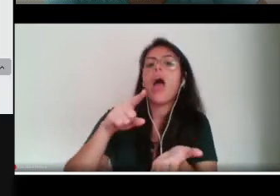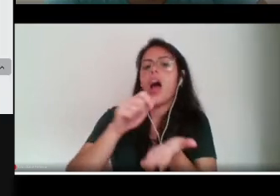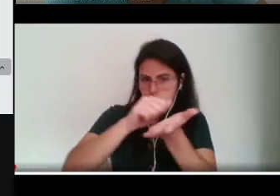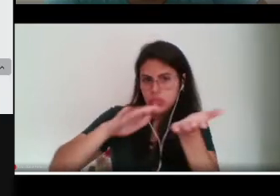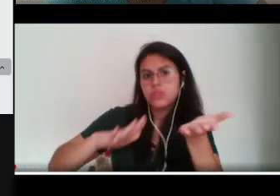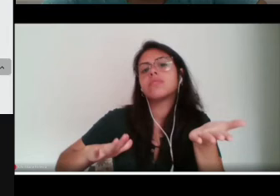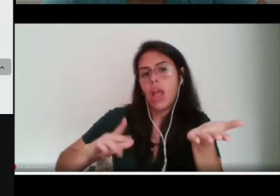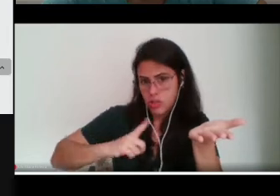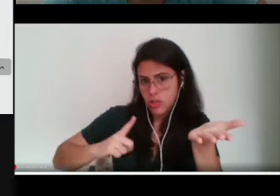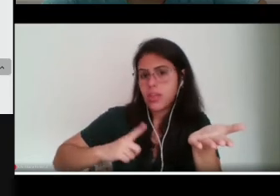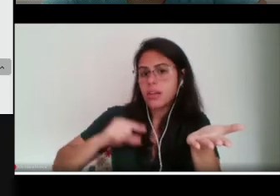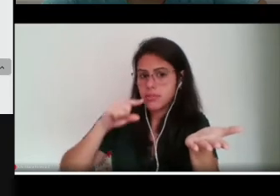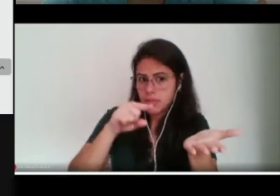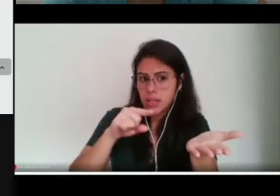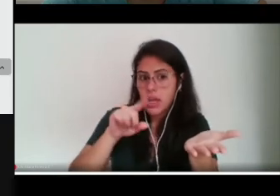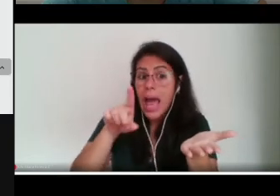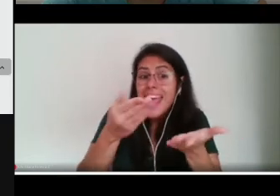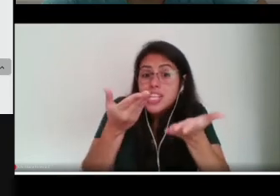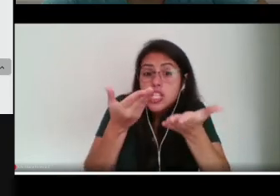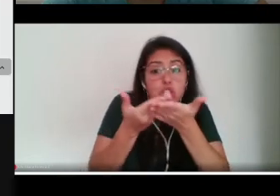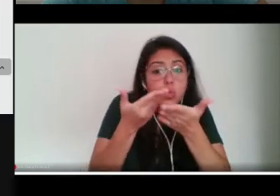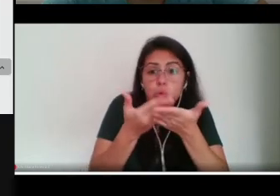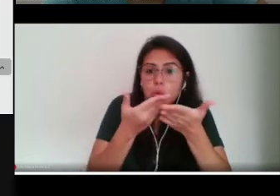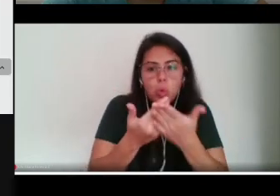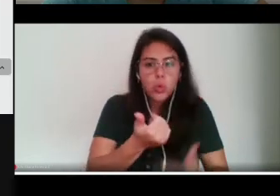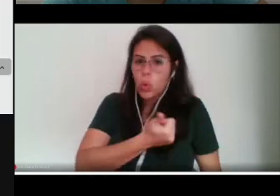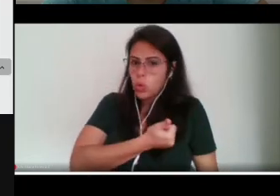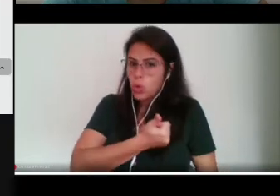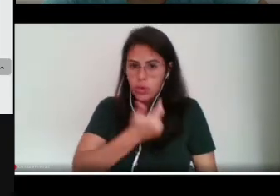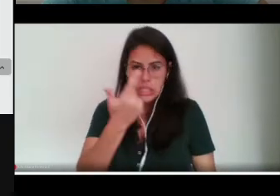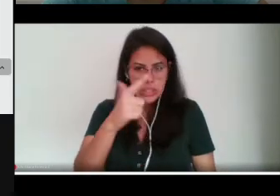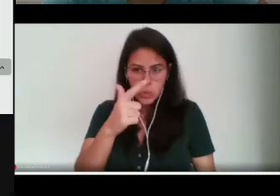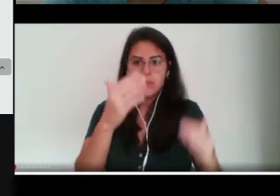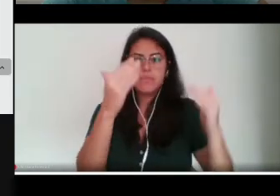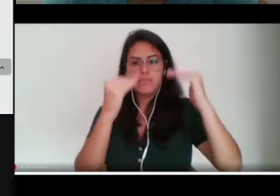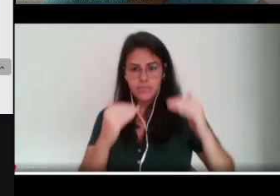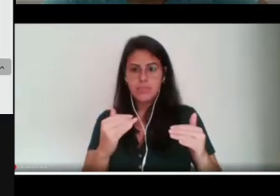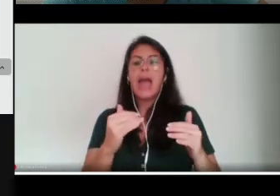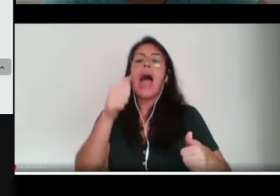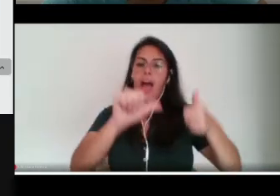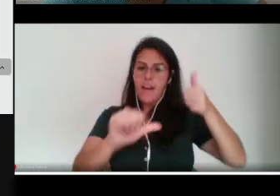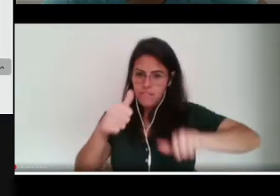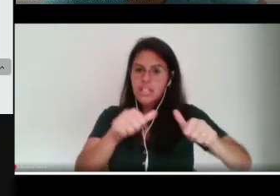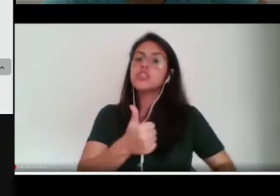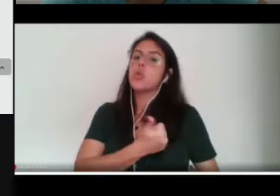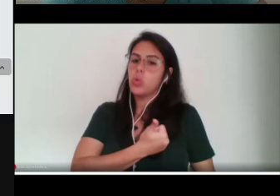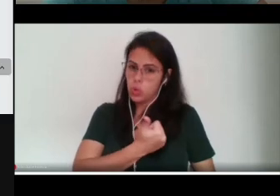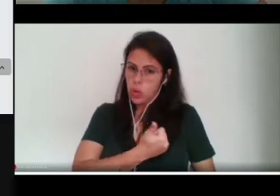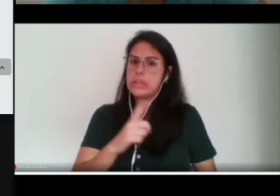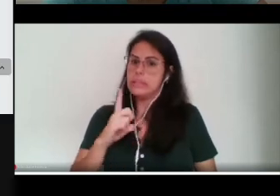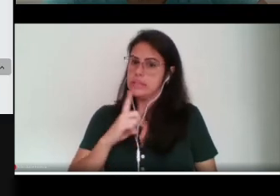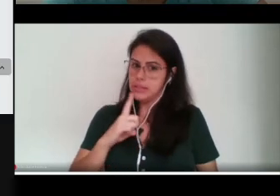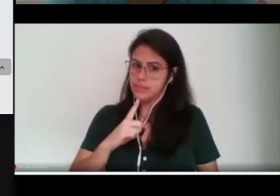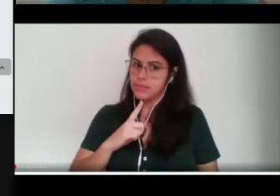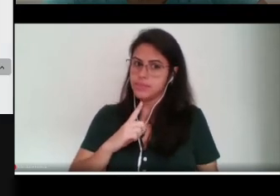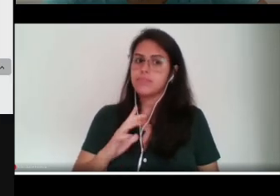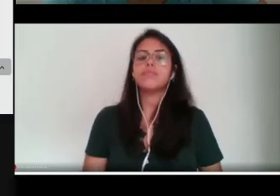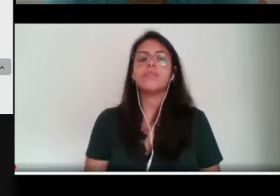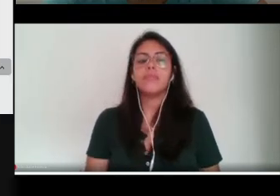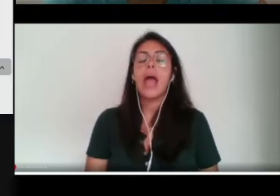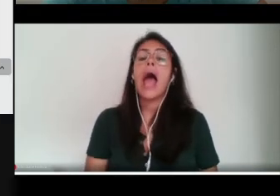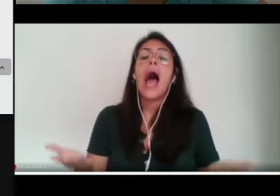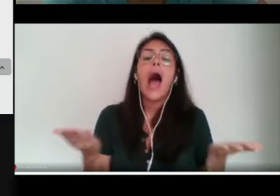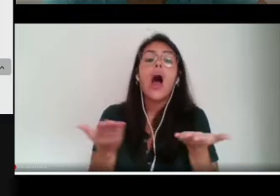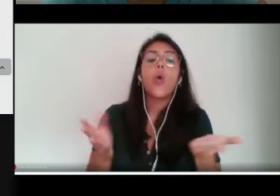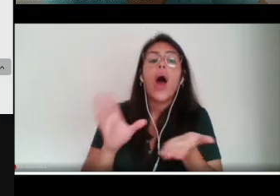estou colocando as anotações das aulas síncronas? Aonde que eu estou colocando